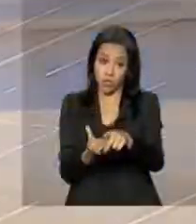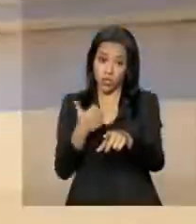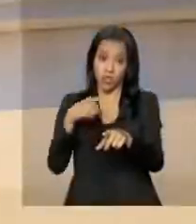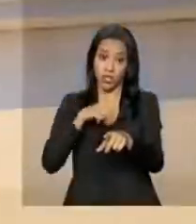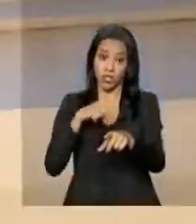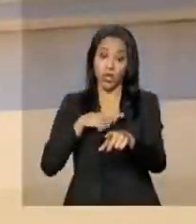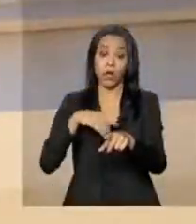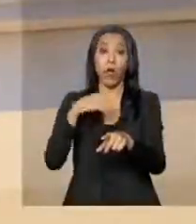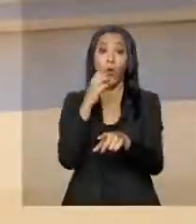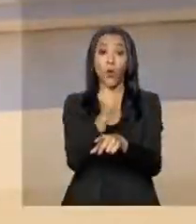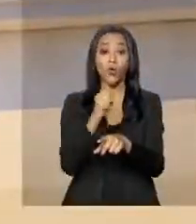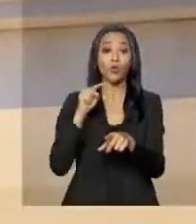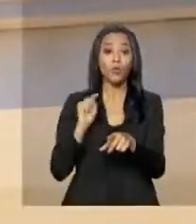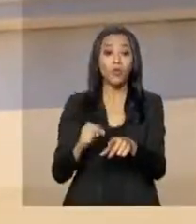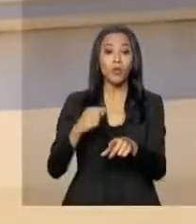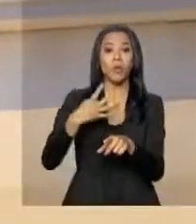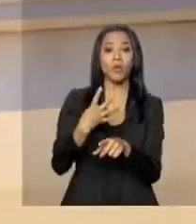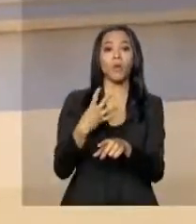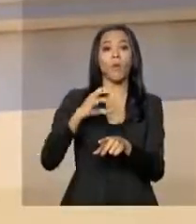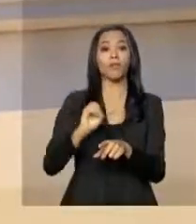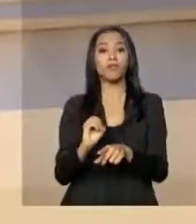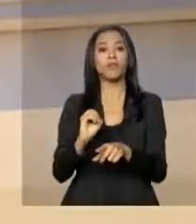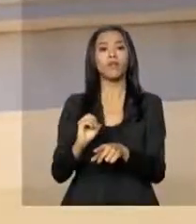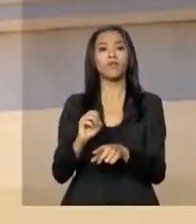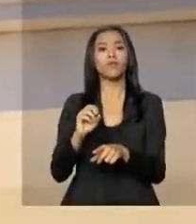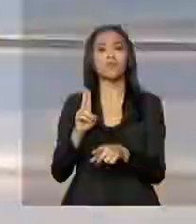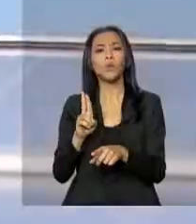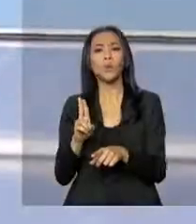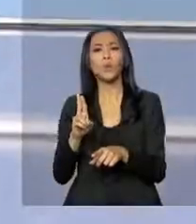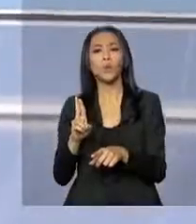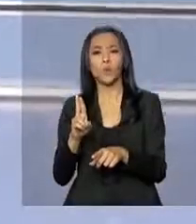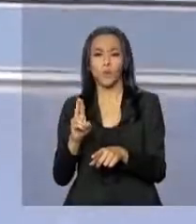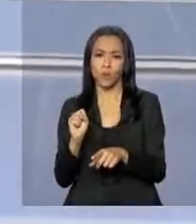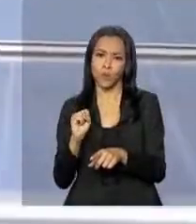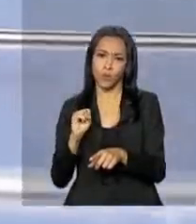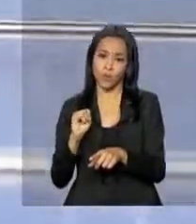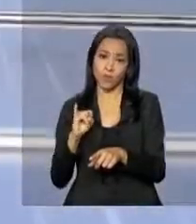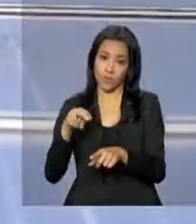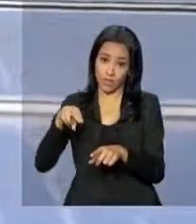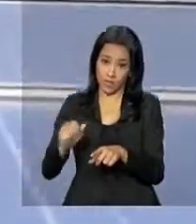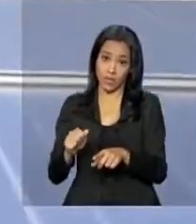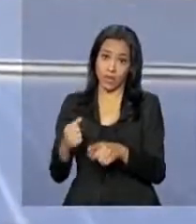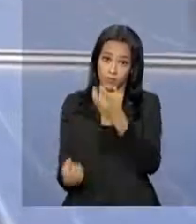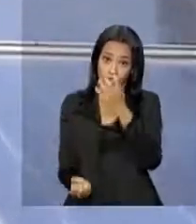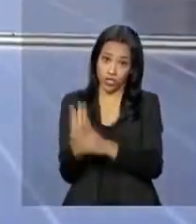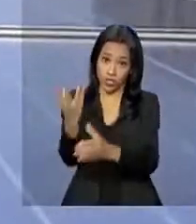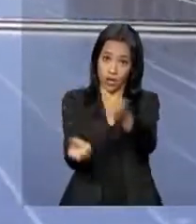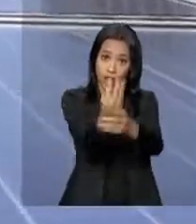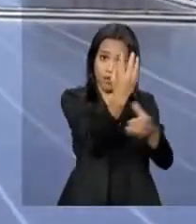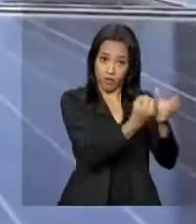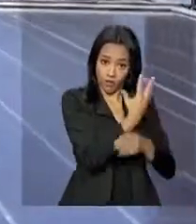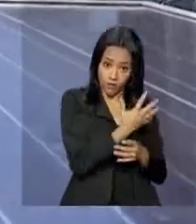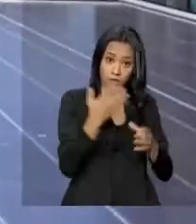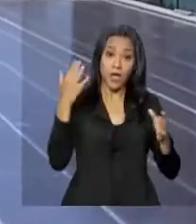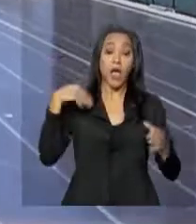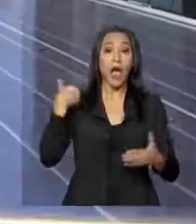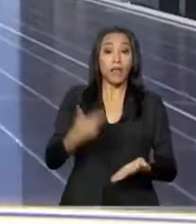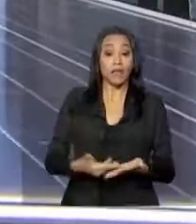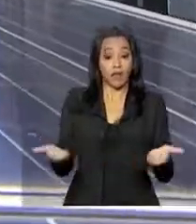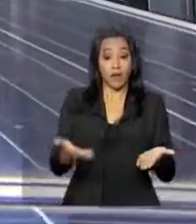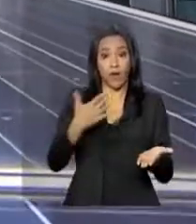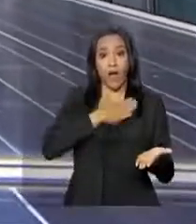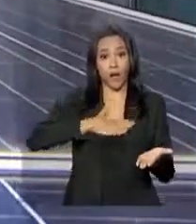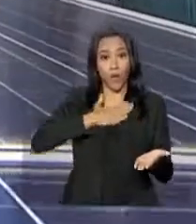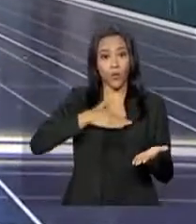mais de 8.400 pequenas usinas de geração solar instaladas. Até agosto deste ano, este número passou